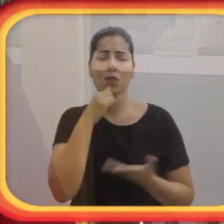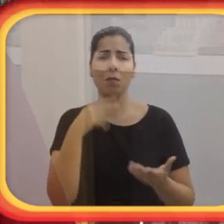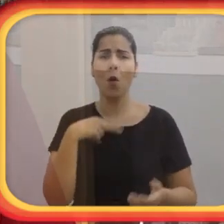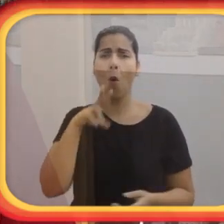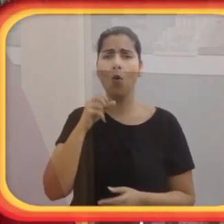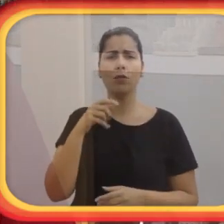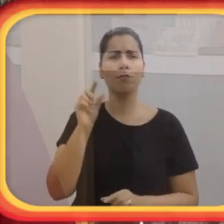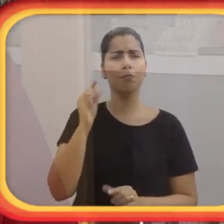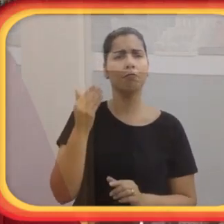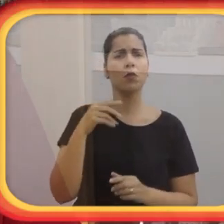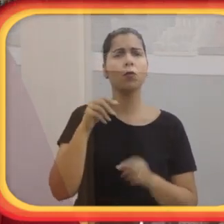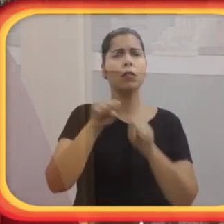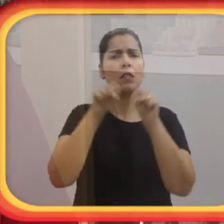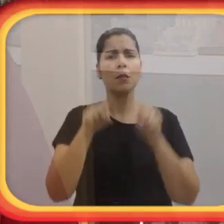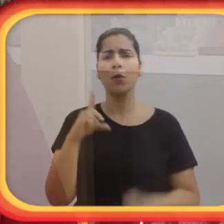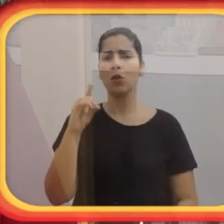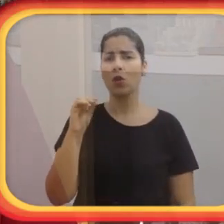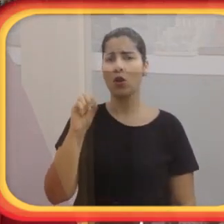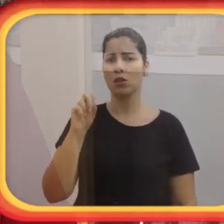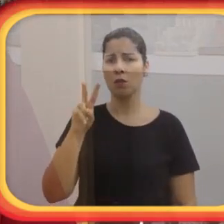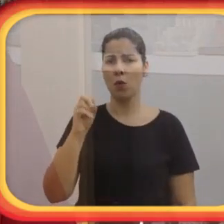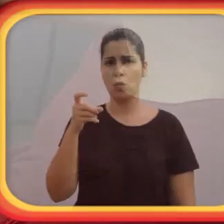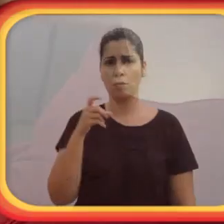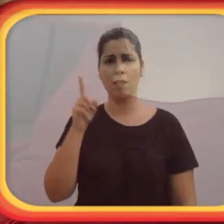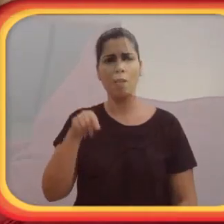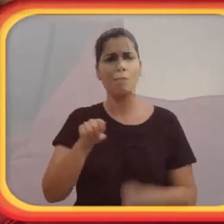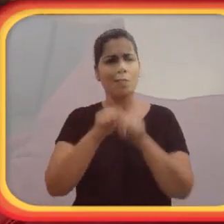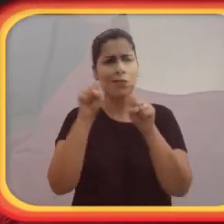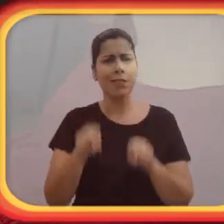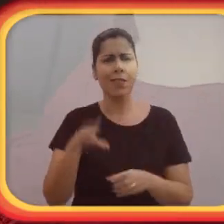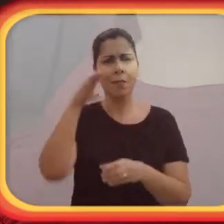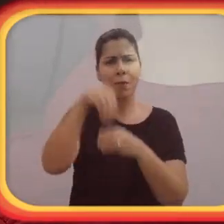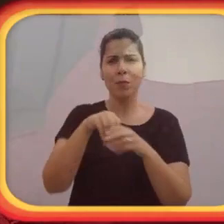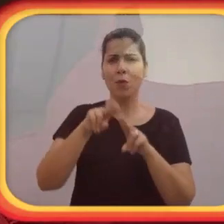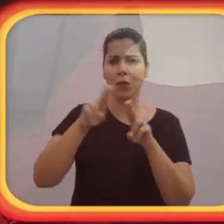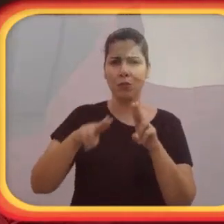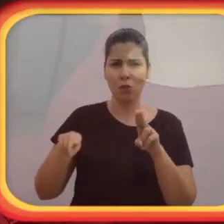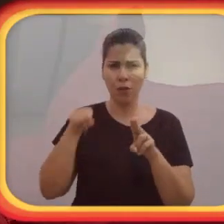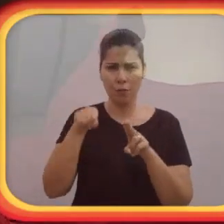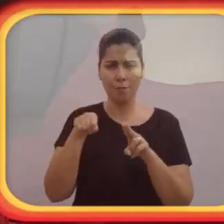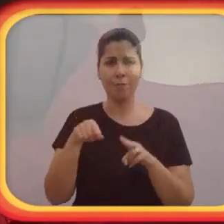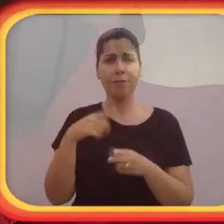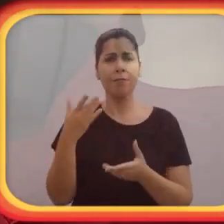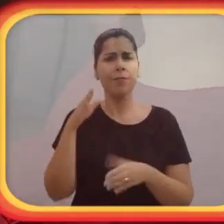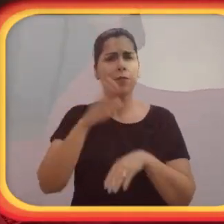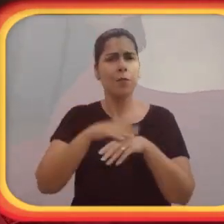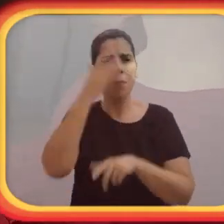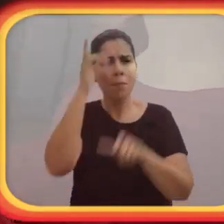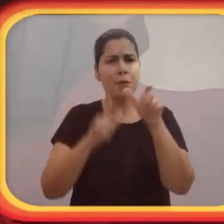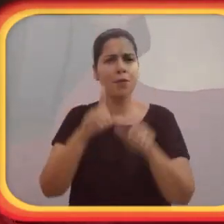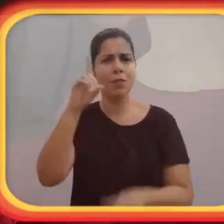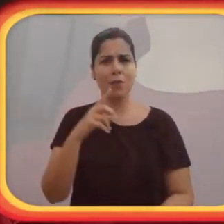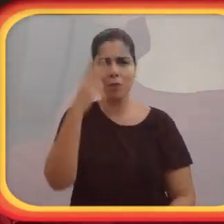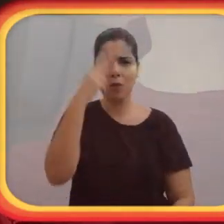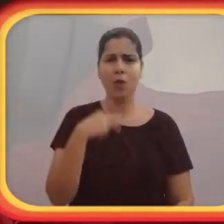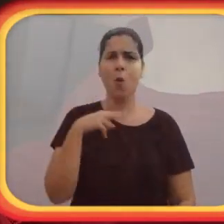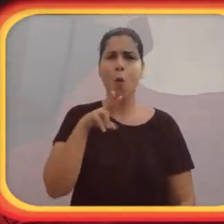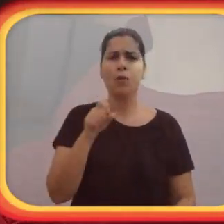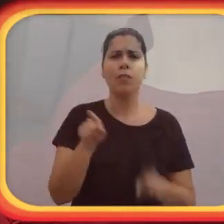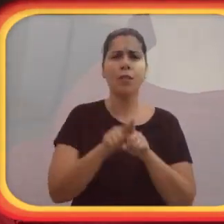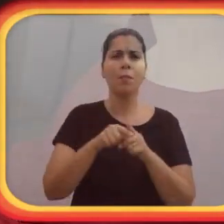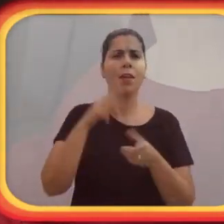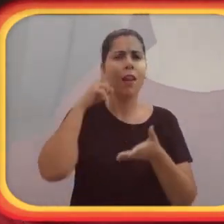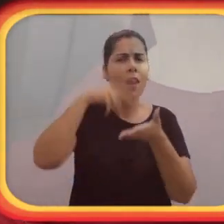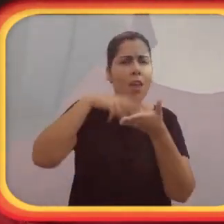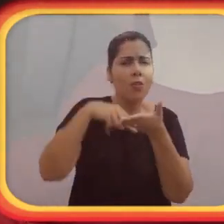alguns programas que ajudam na interação do computador. Eu, por exemplo, utilizo basicamente o sistema DOSVox, que é um sistema operacional